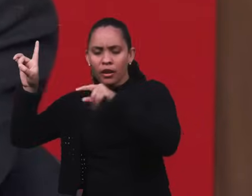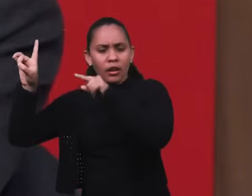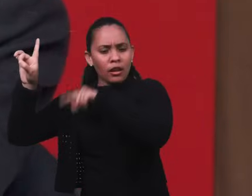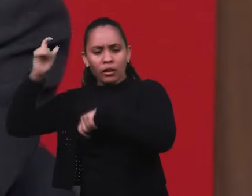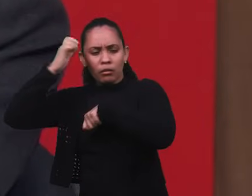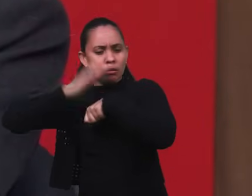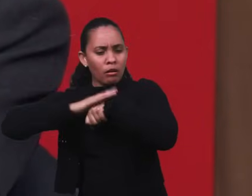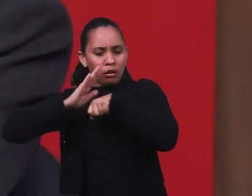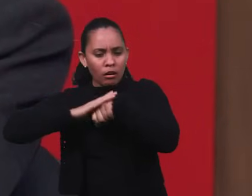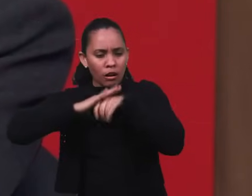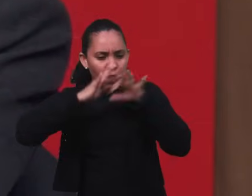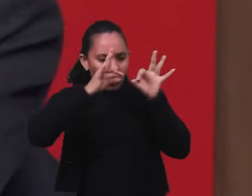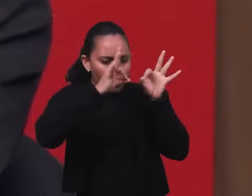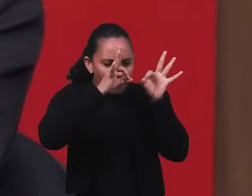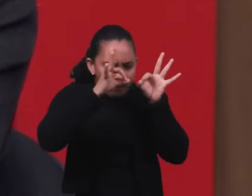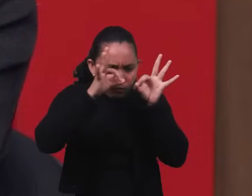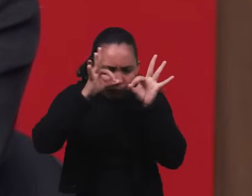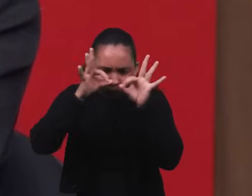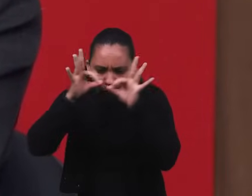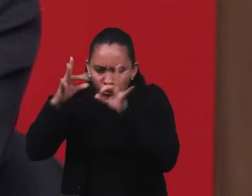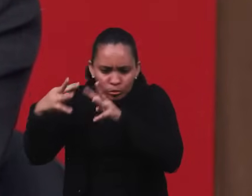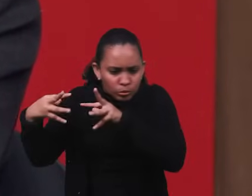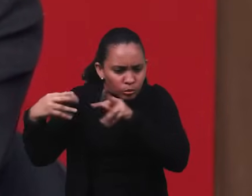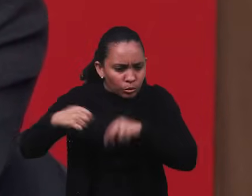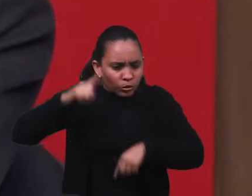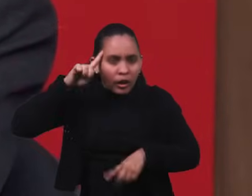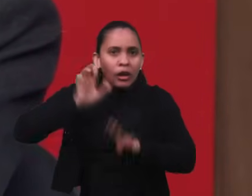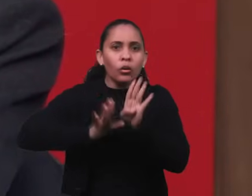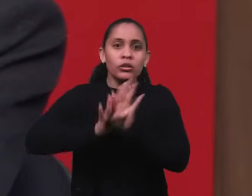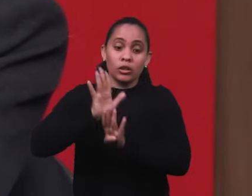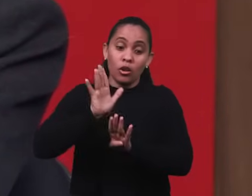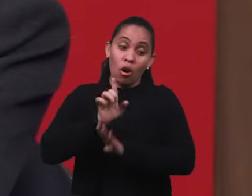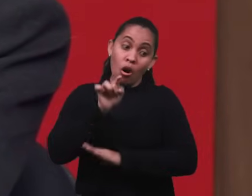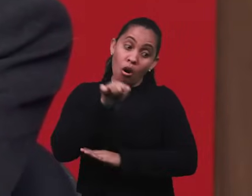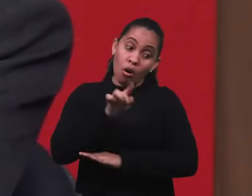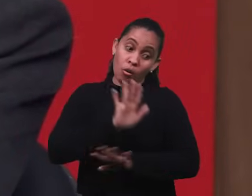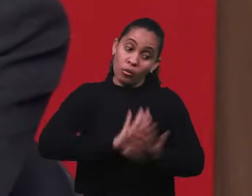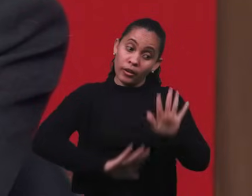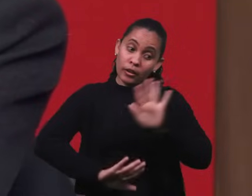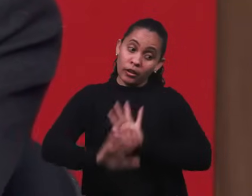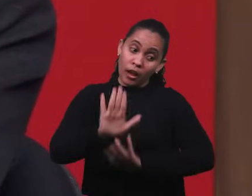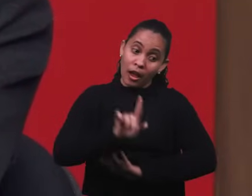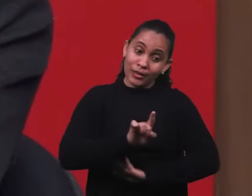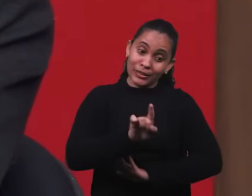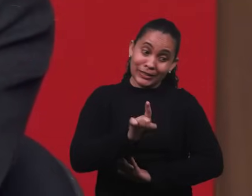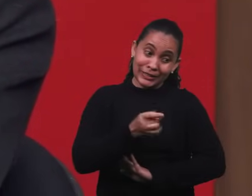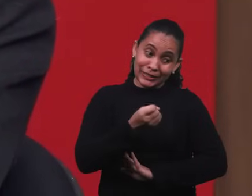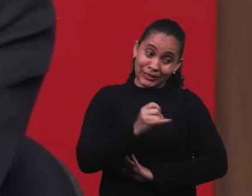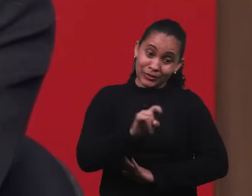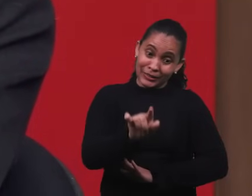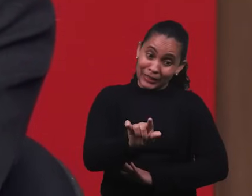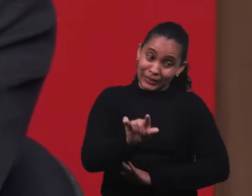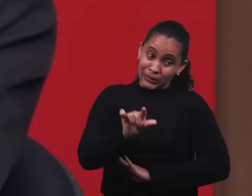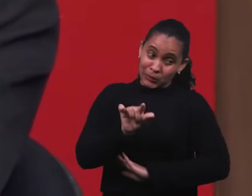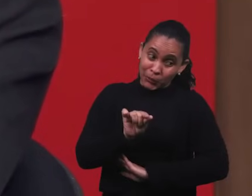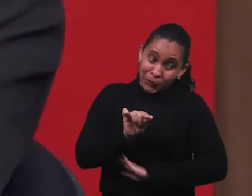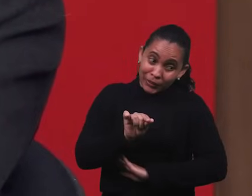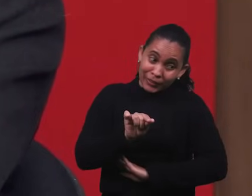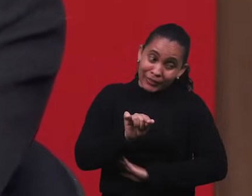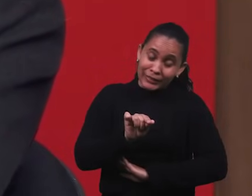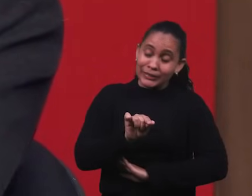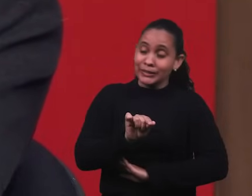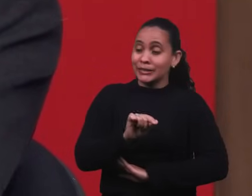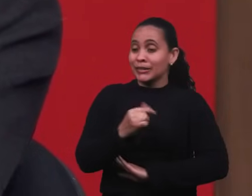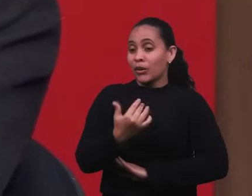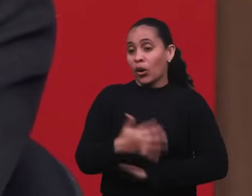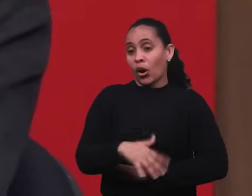servo, não vá por este caminho, porque este caminho vai te trazer um prejuízo lá na frente. Então, essa